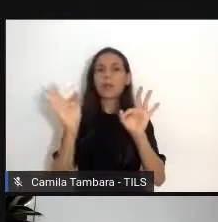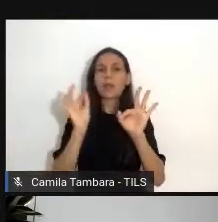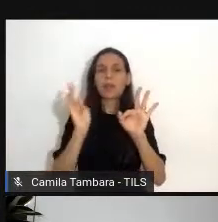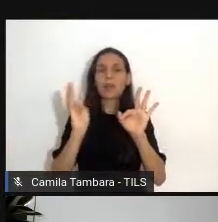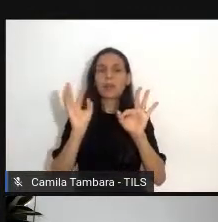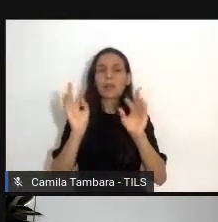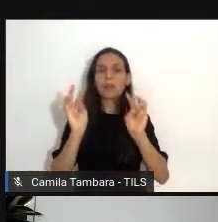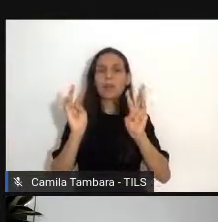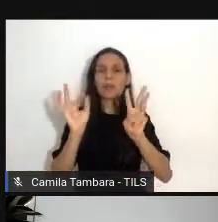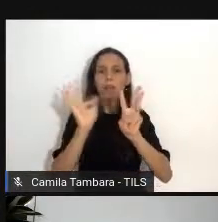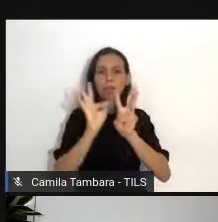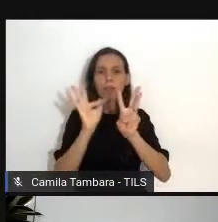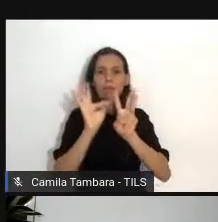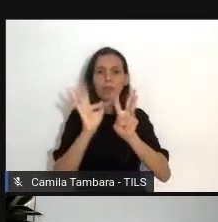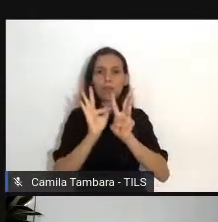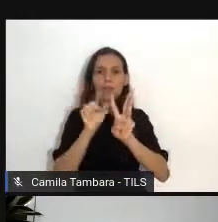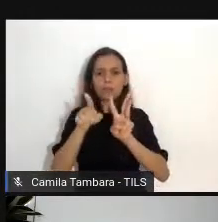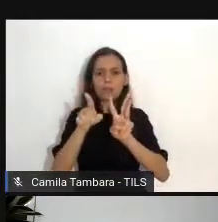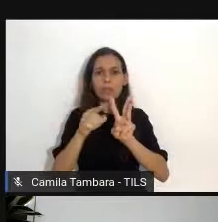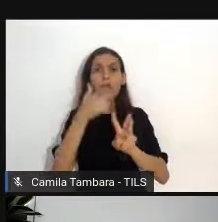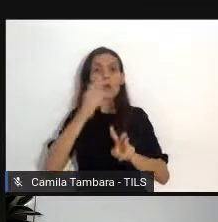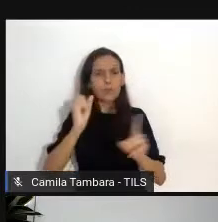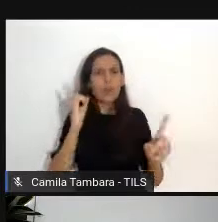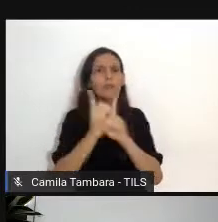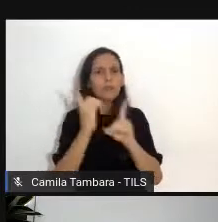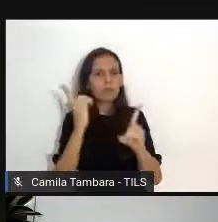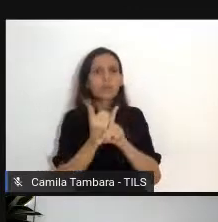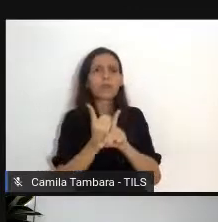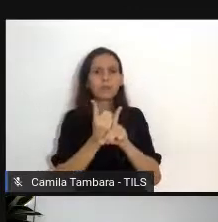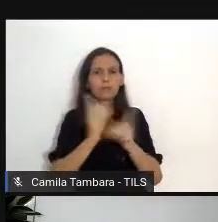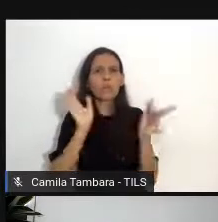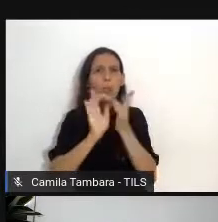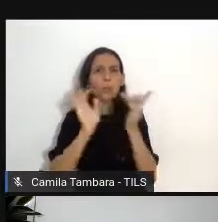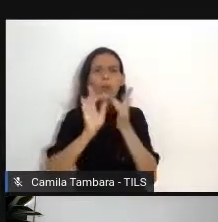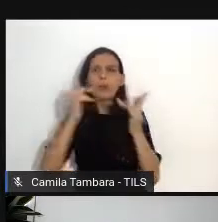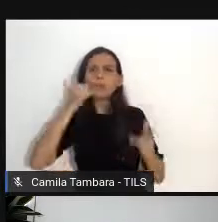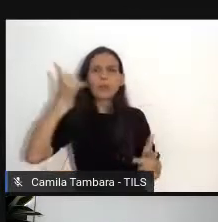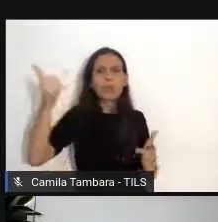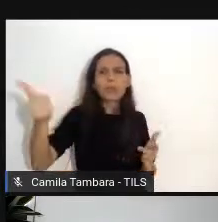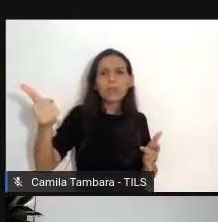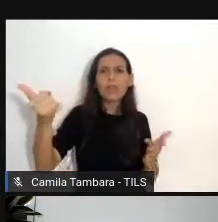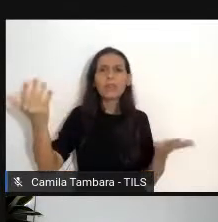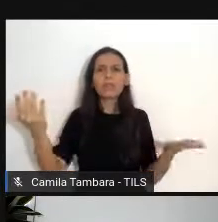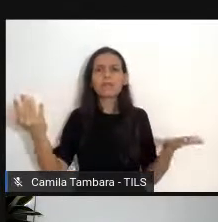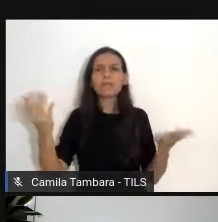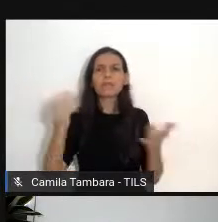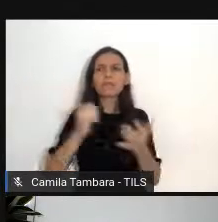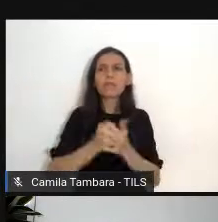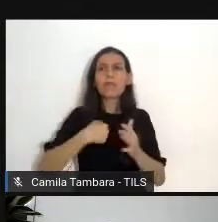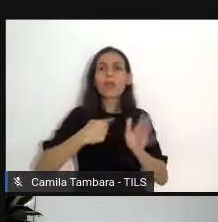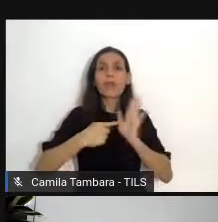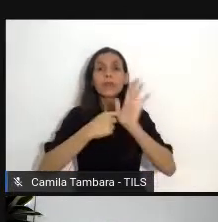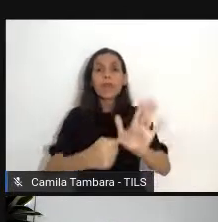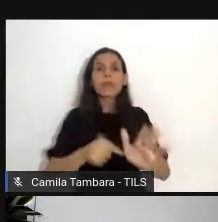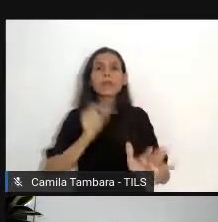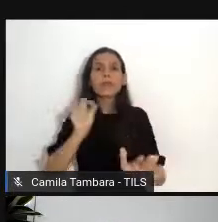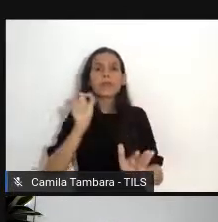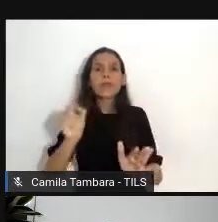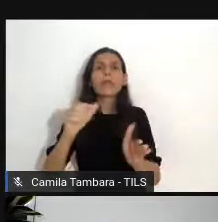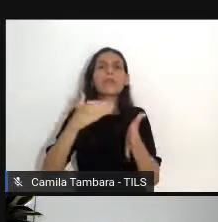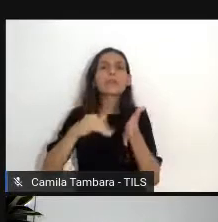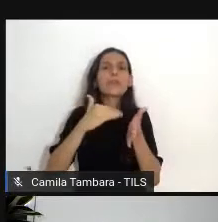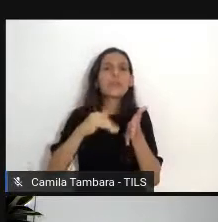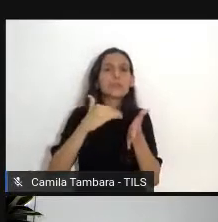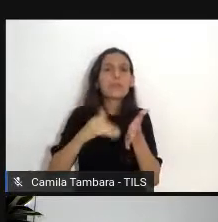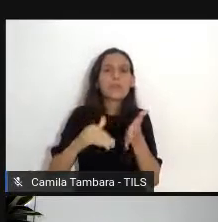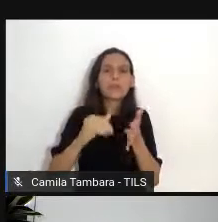você consegue um contato por ele. A maioria deles você consegue um contato por telefone. Aí eu quero destacar uma outra coisa, secretário, a todos que